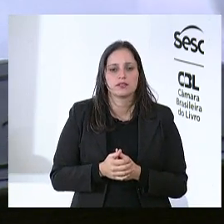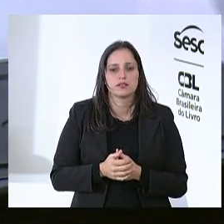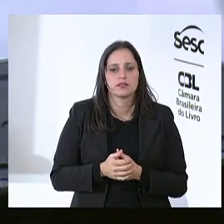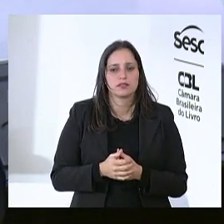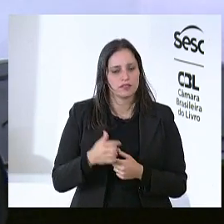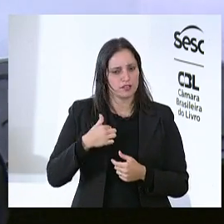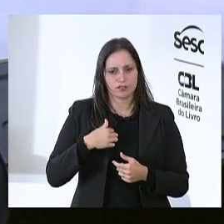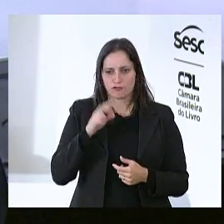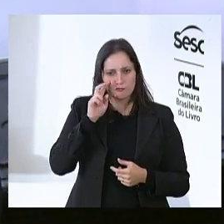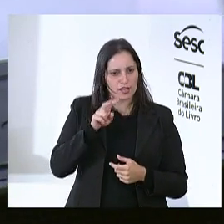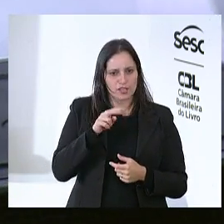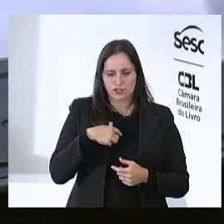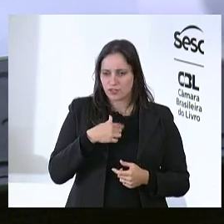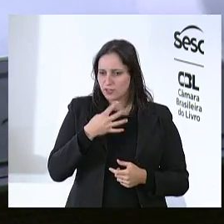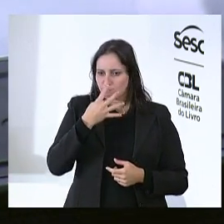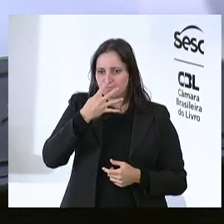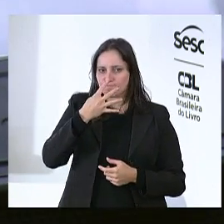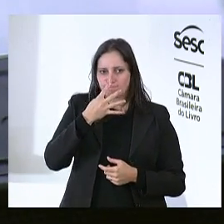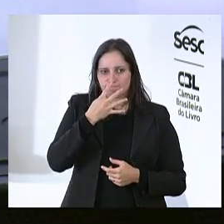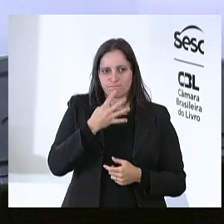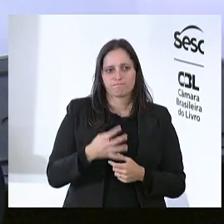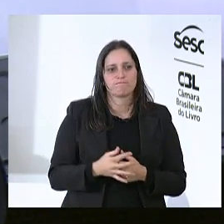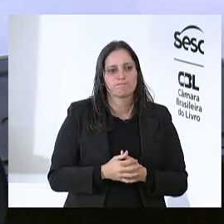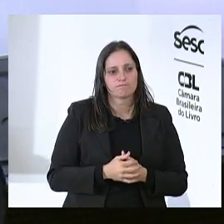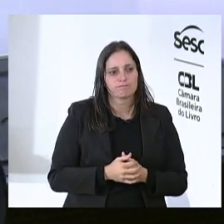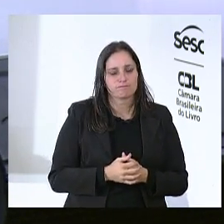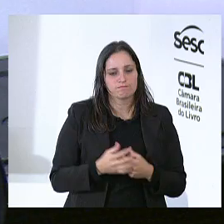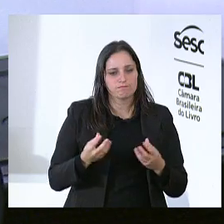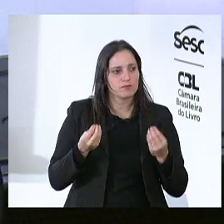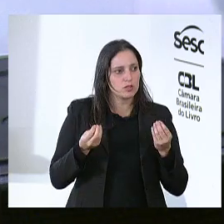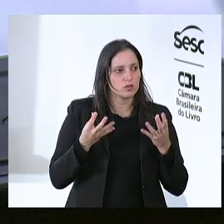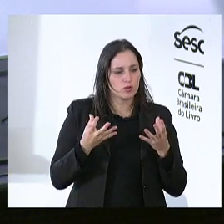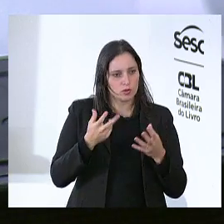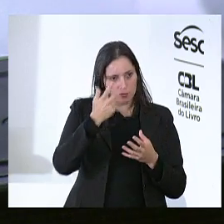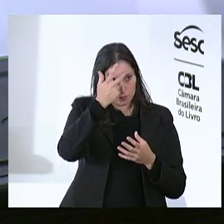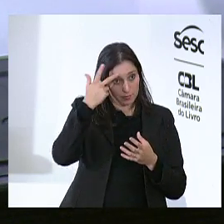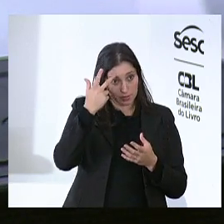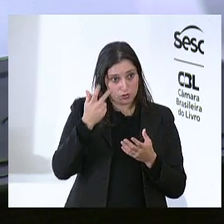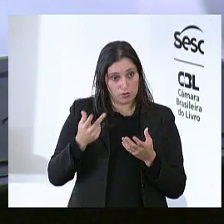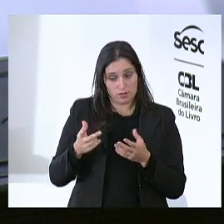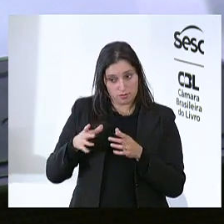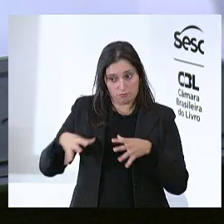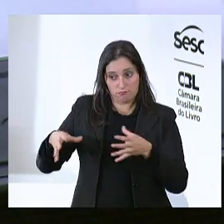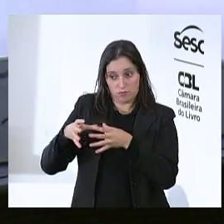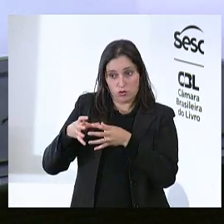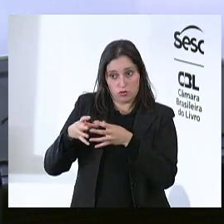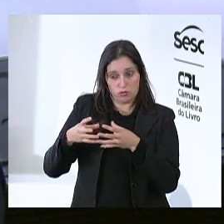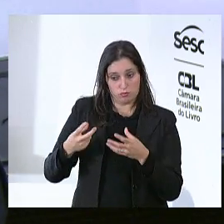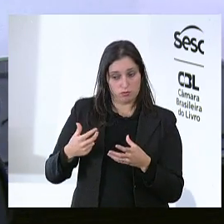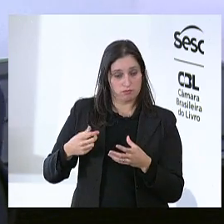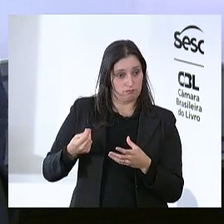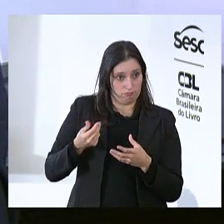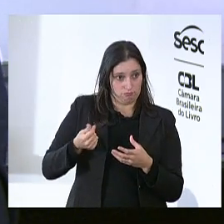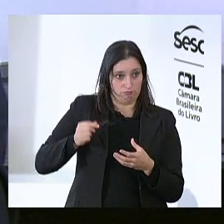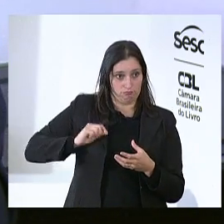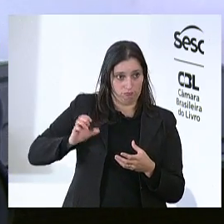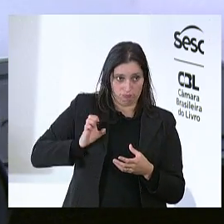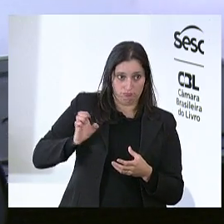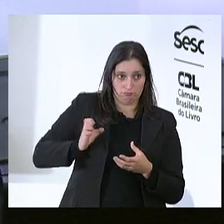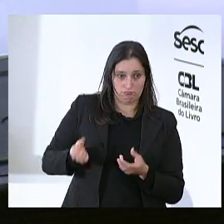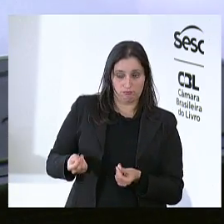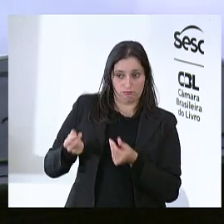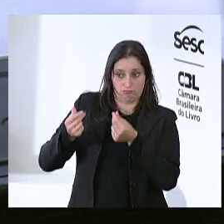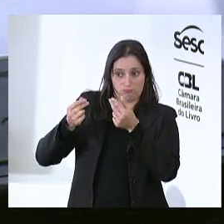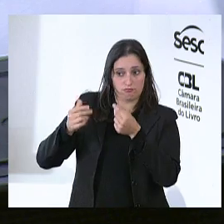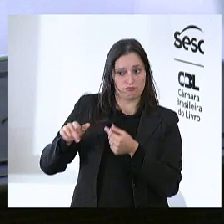Eu fico impressionado com como a classe média brasileira está conservadora. Eu fico muito impressionado. Eu me